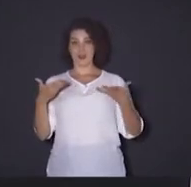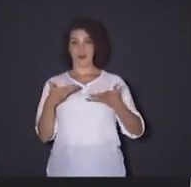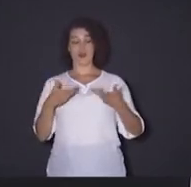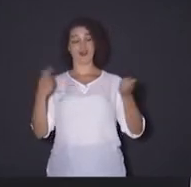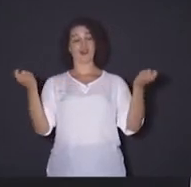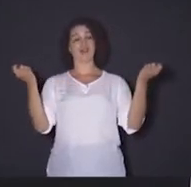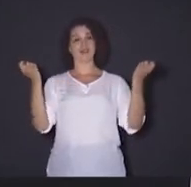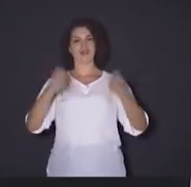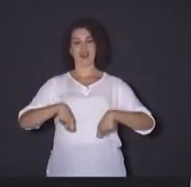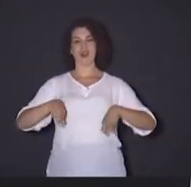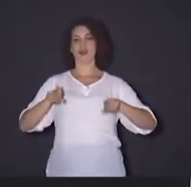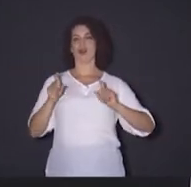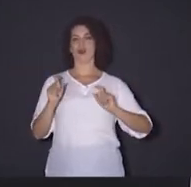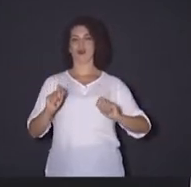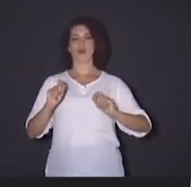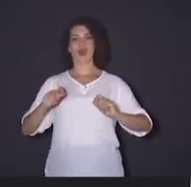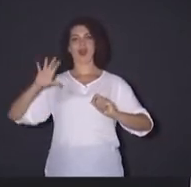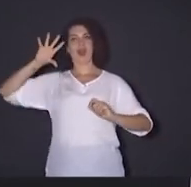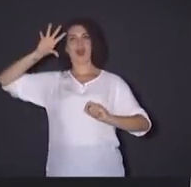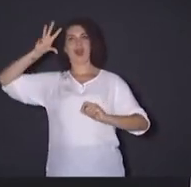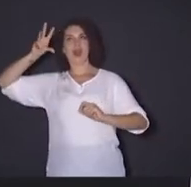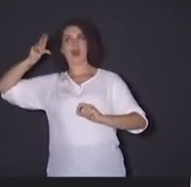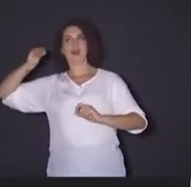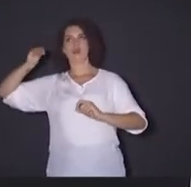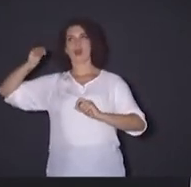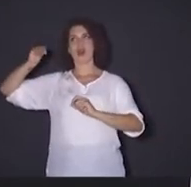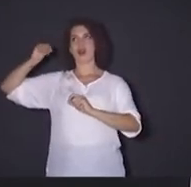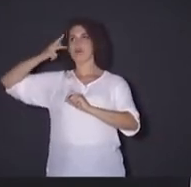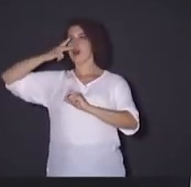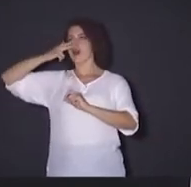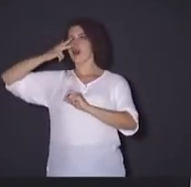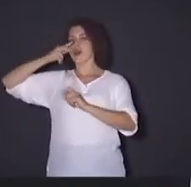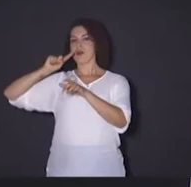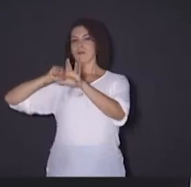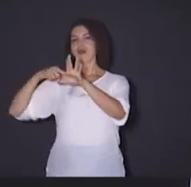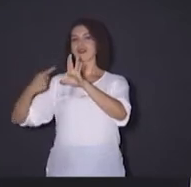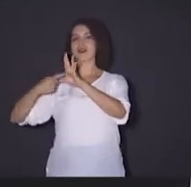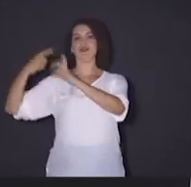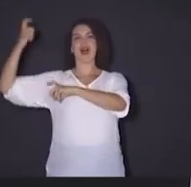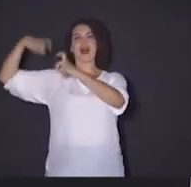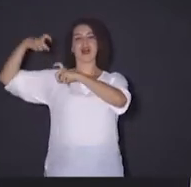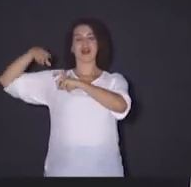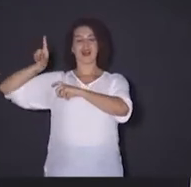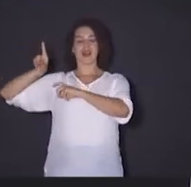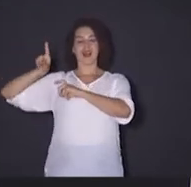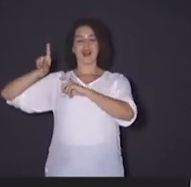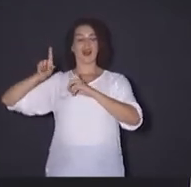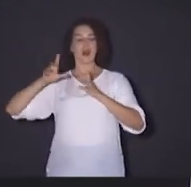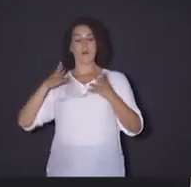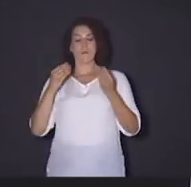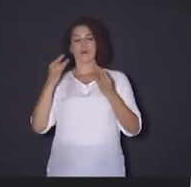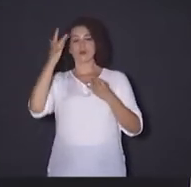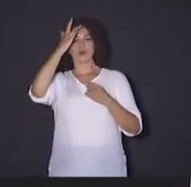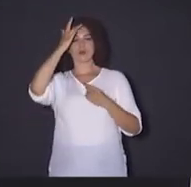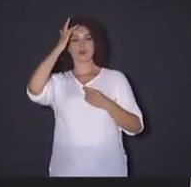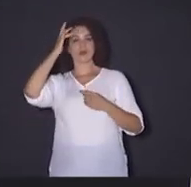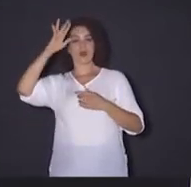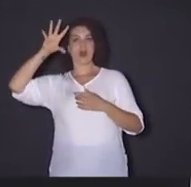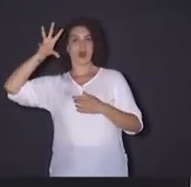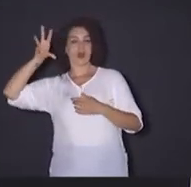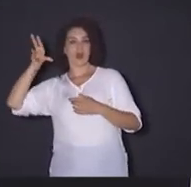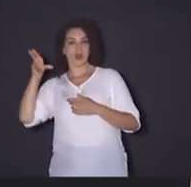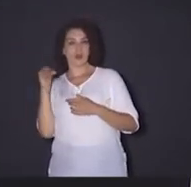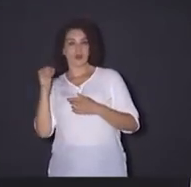está transando com a áfrica muitos africanos estão na bahia fazendo faculdade muitos africanos de famílias tradicionais de axé